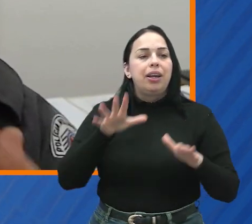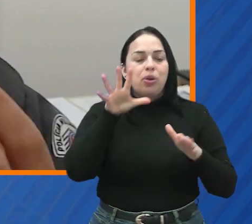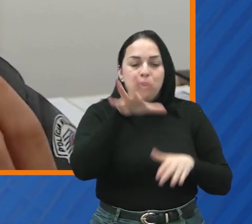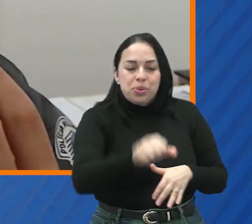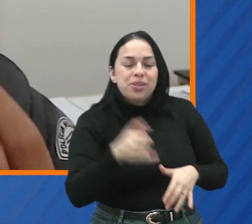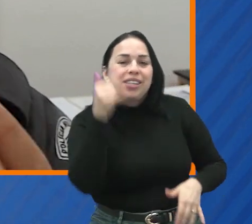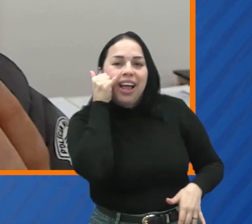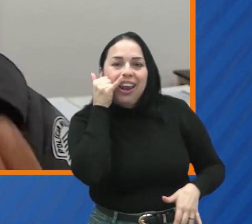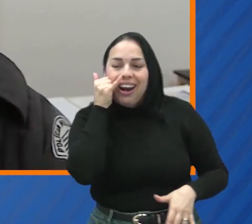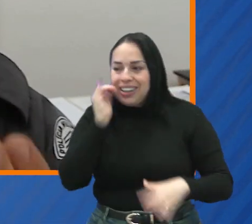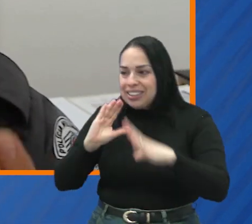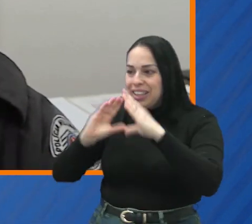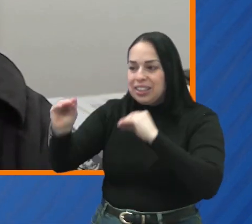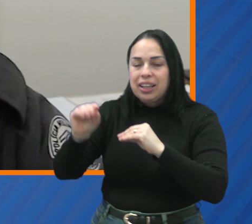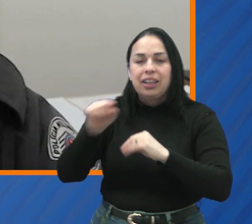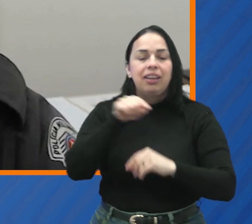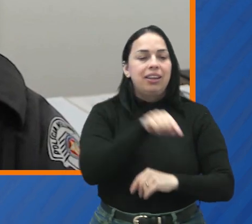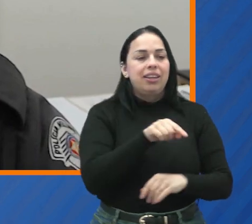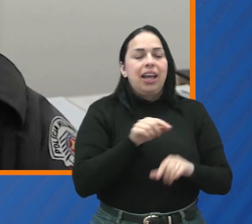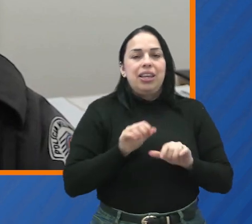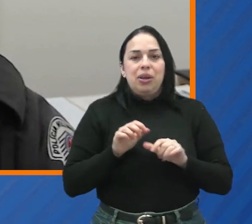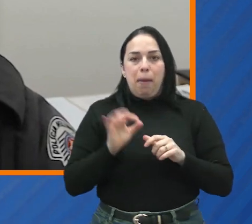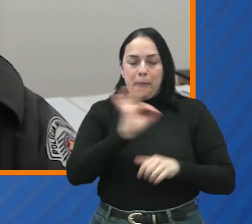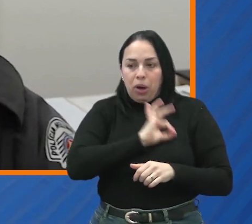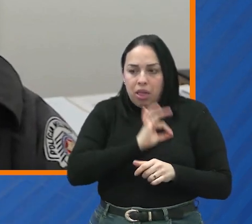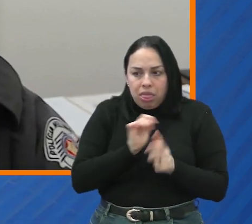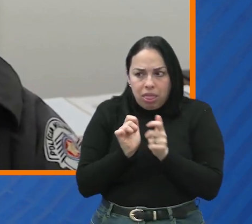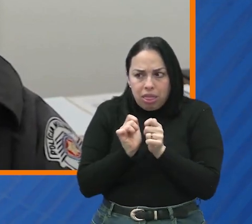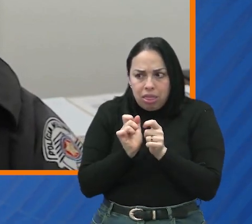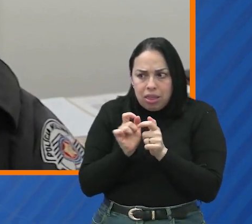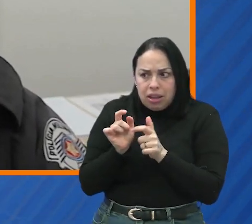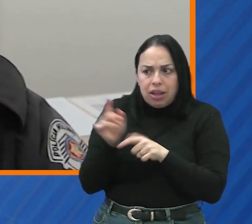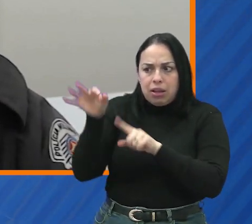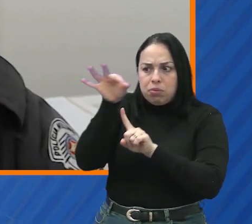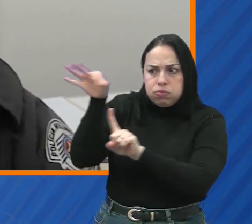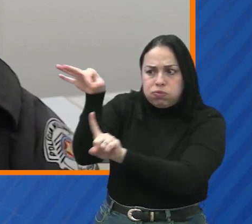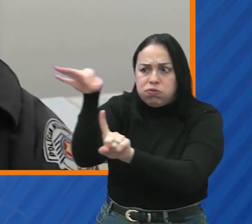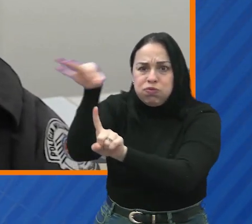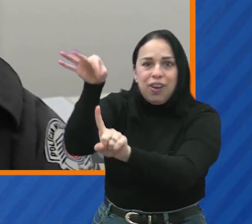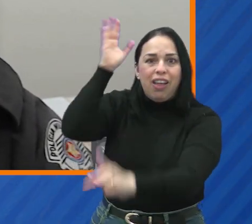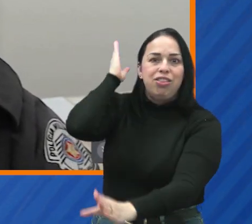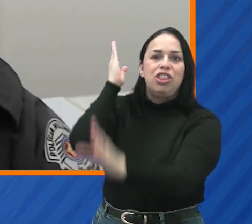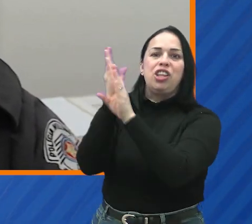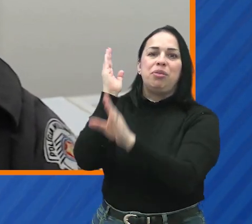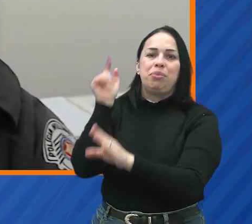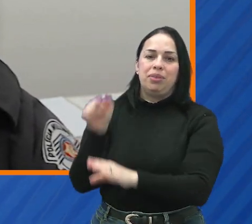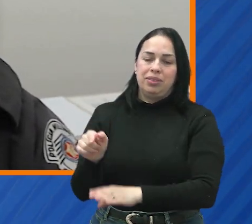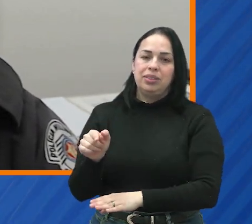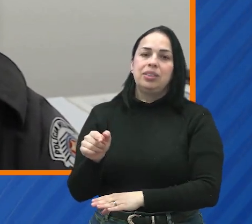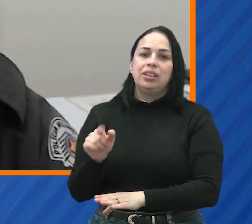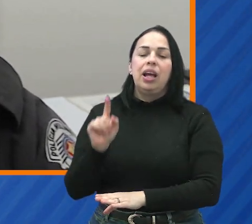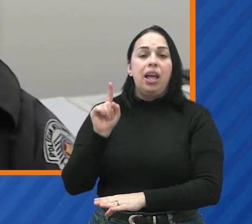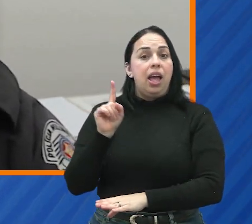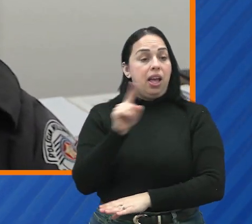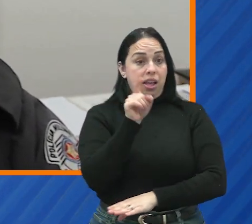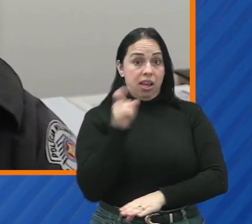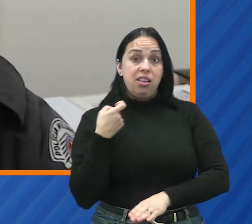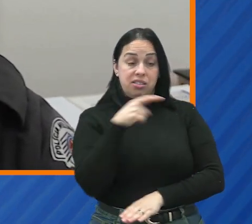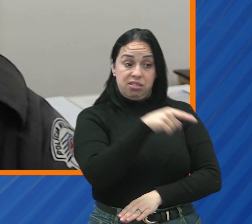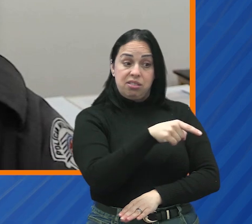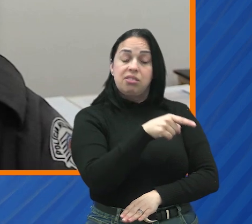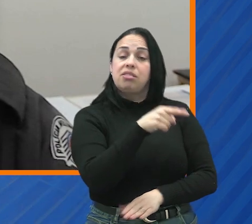equipe colocou e-mail e senha e nós conseguimos deter esse indivíduo aí que fez essa ameaça com a ex-esposa